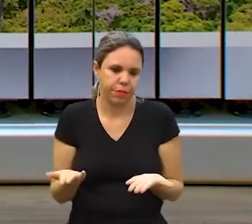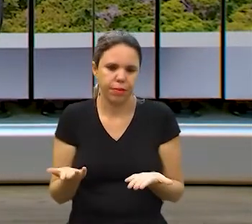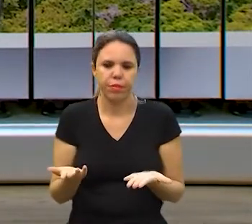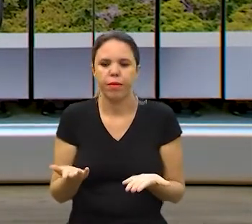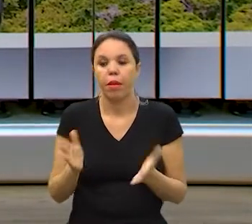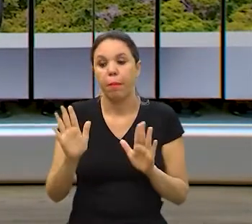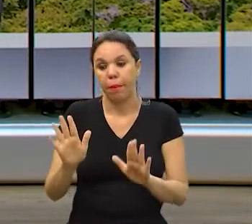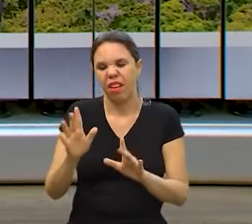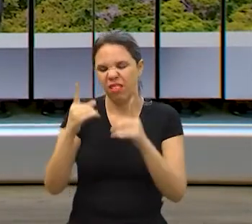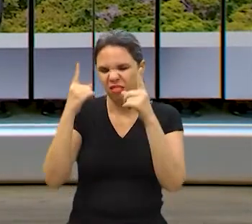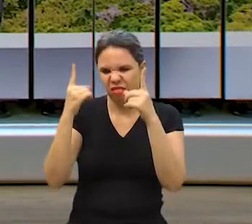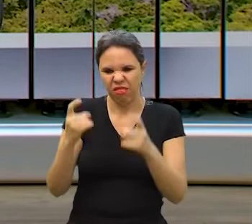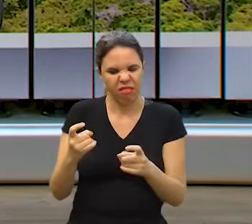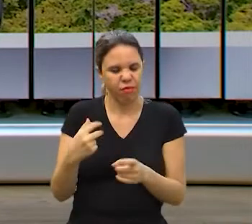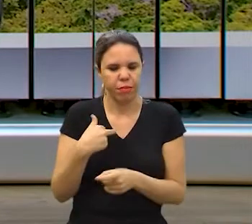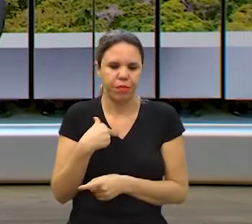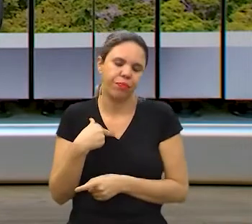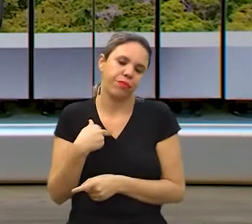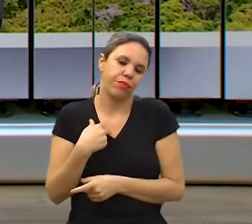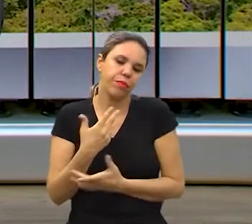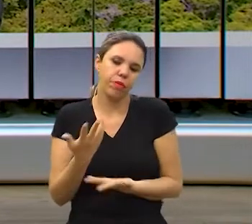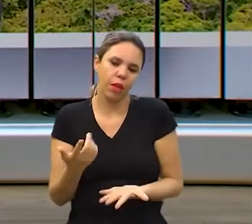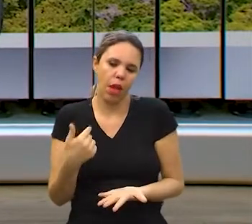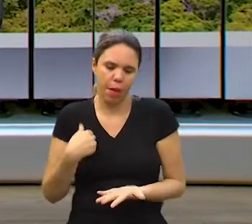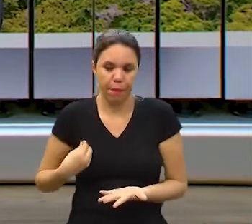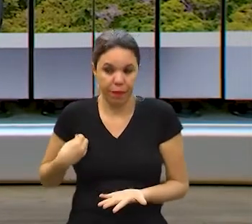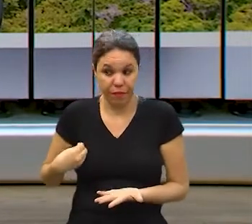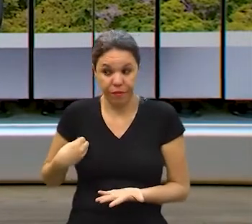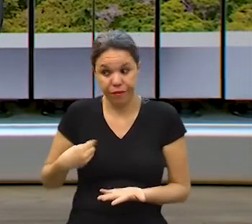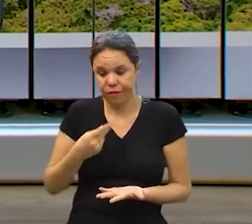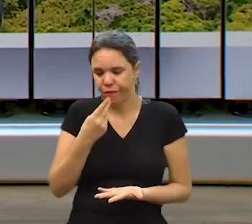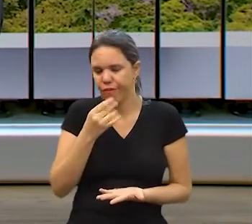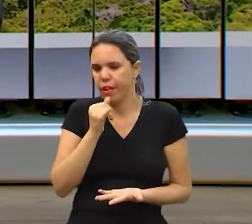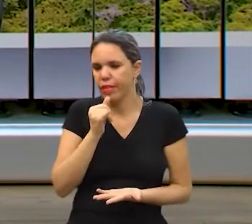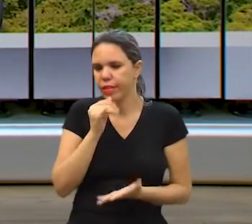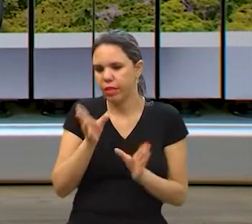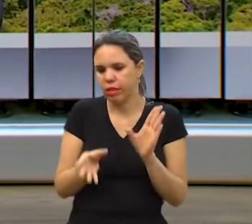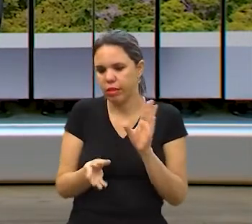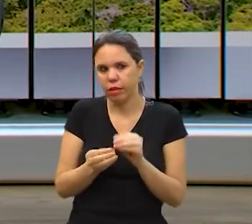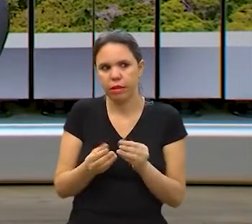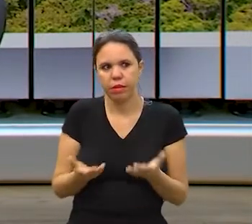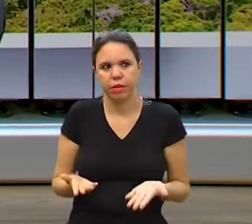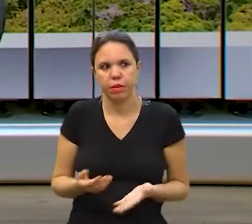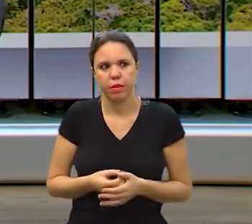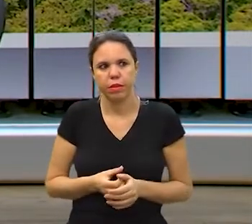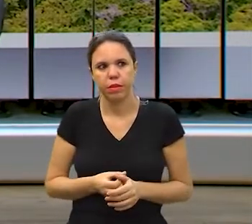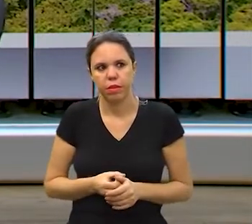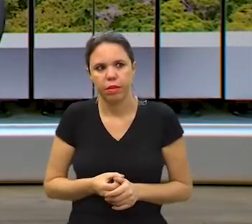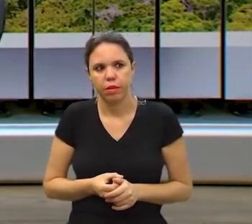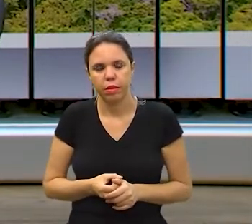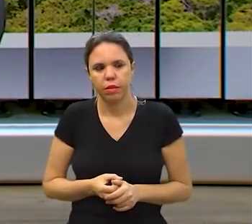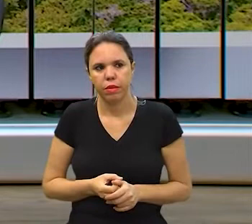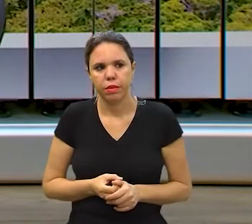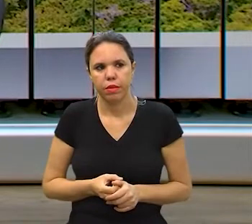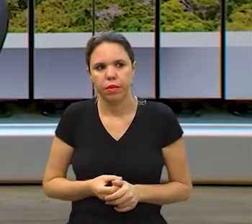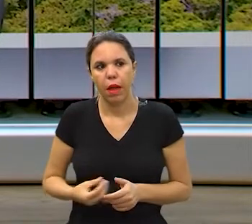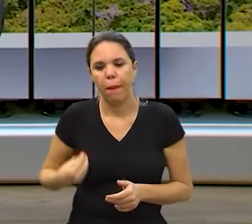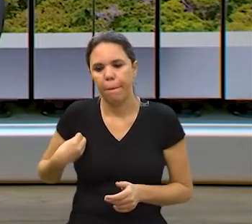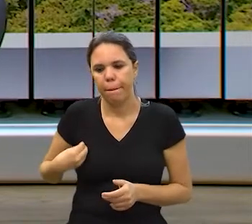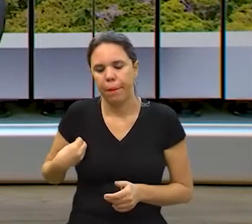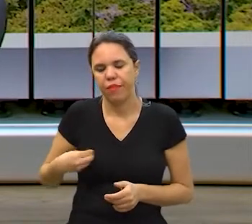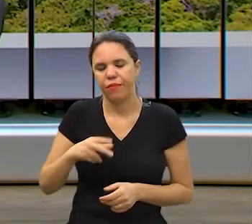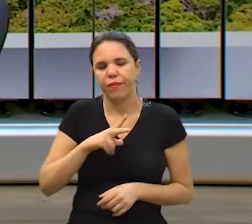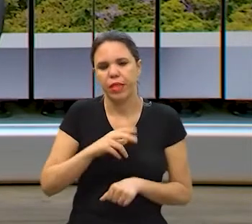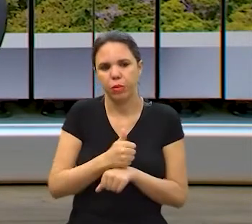e a agressão em si. Isso eu falo até da minha vida, não vou me alongar muito aqui, porque senão vai longe, mas até